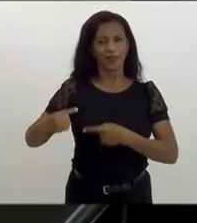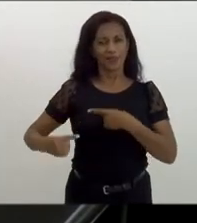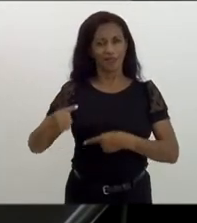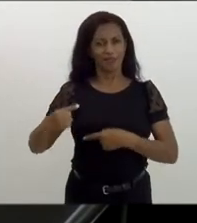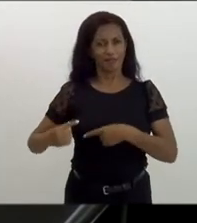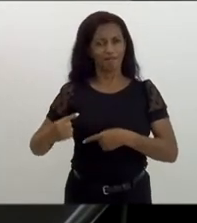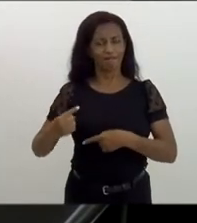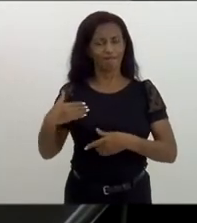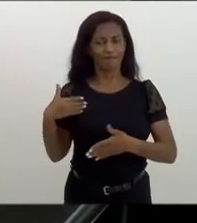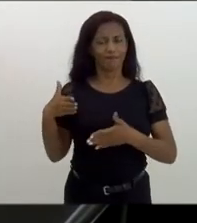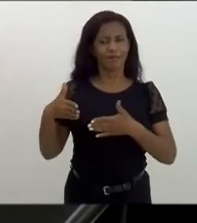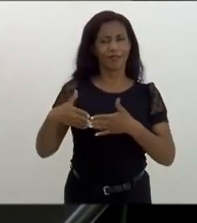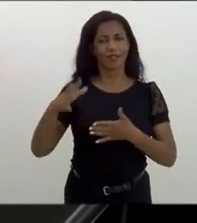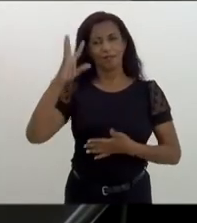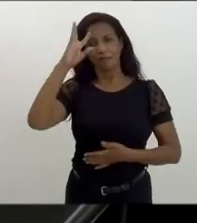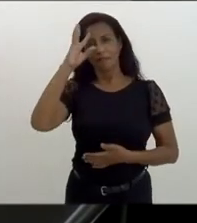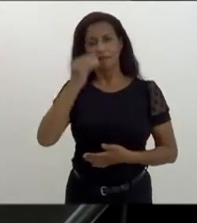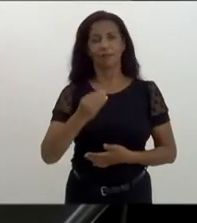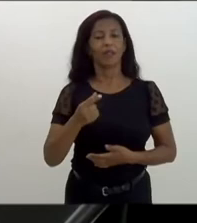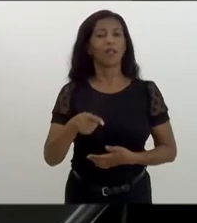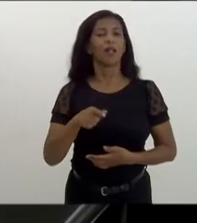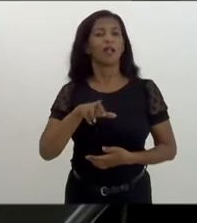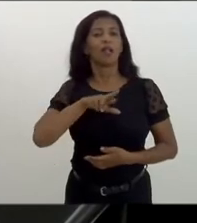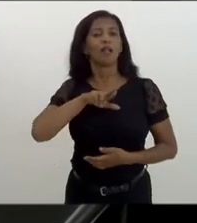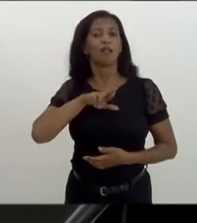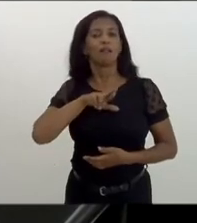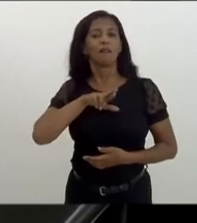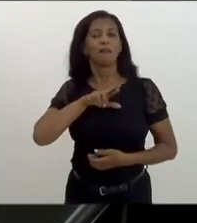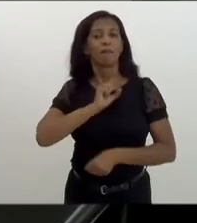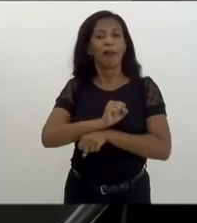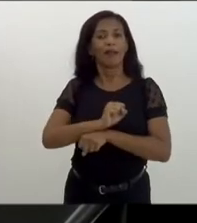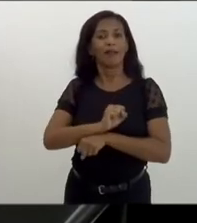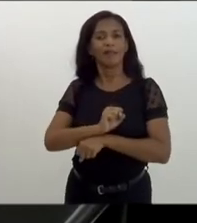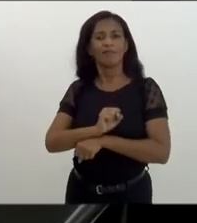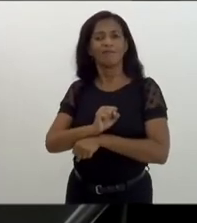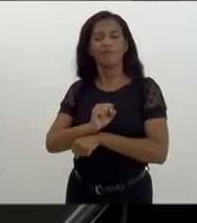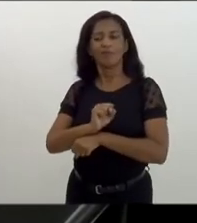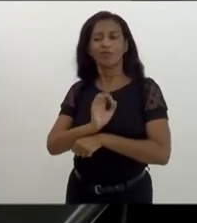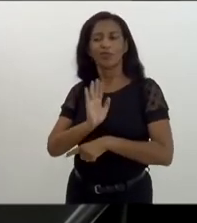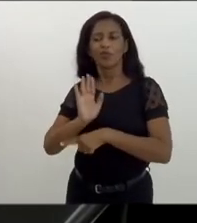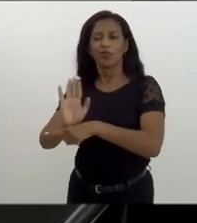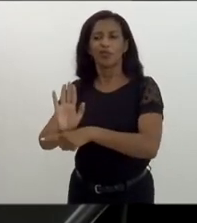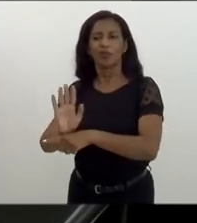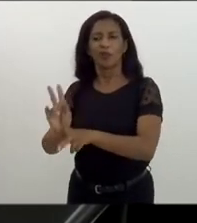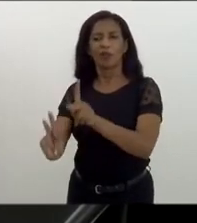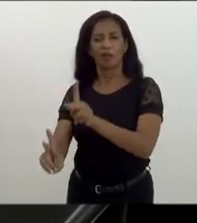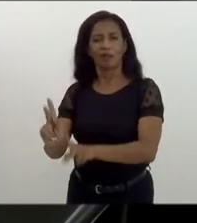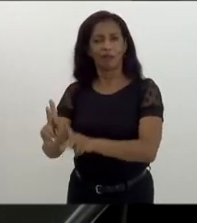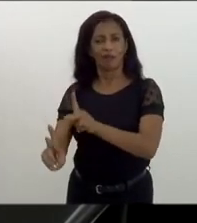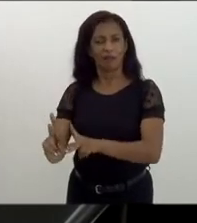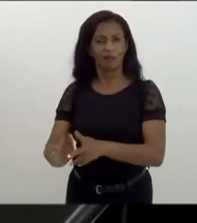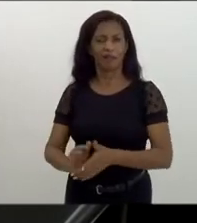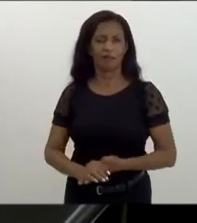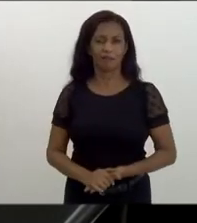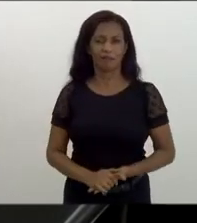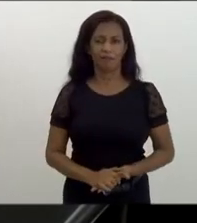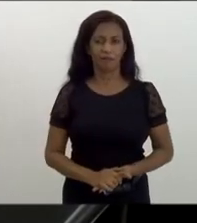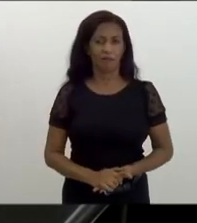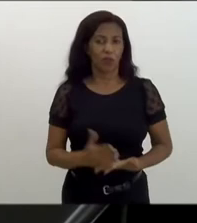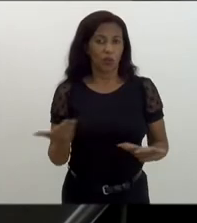que se chega à conclusão que elas não prestam mais serviço ao público tá